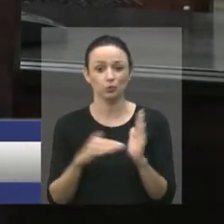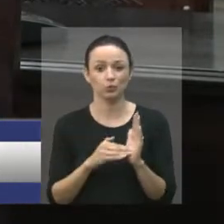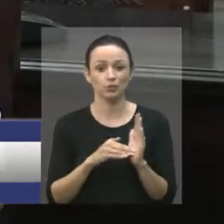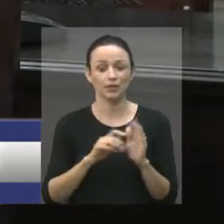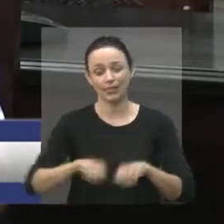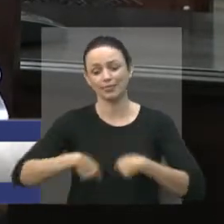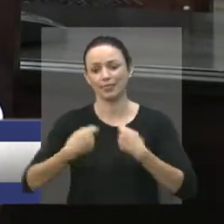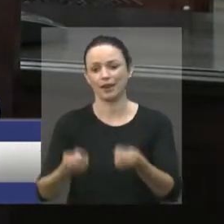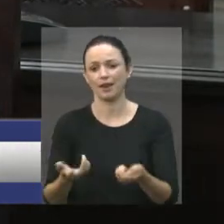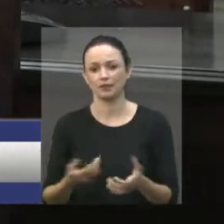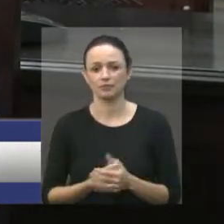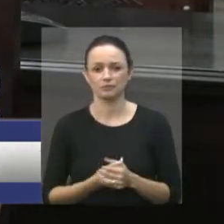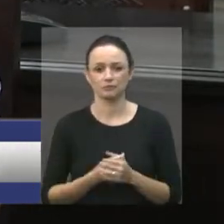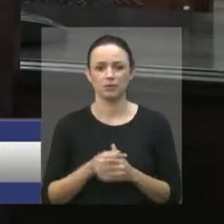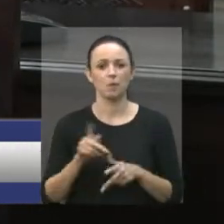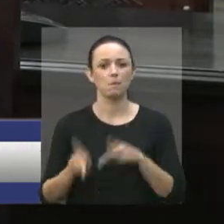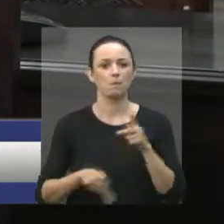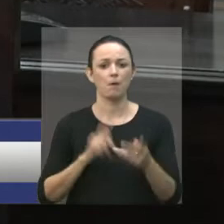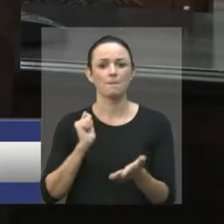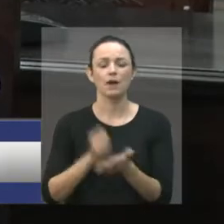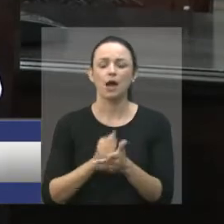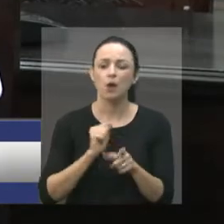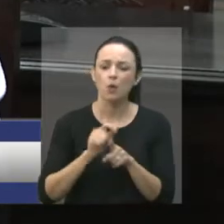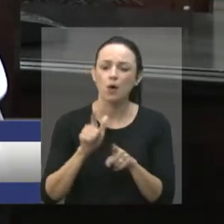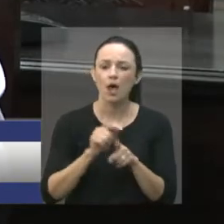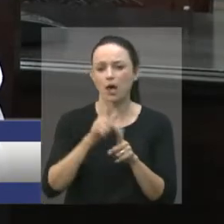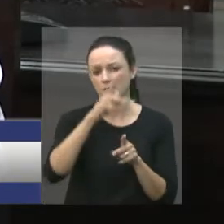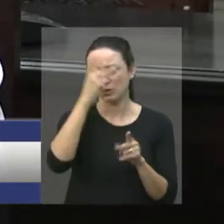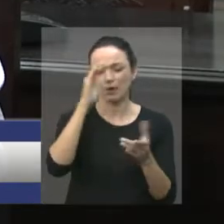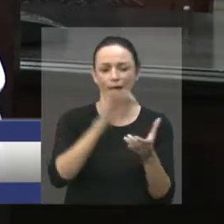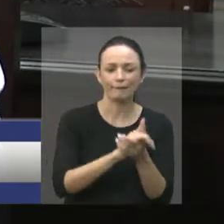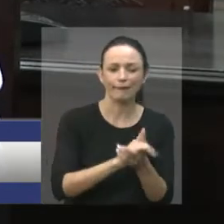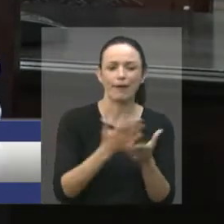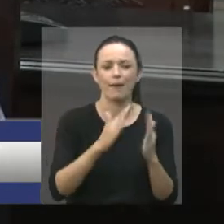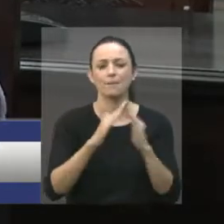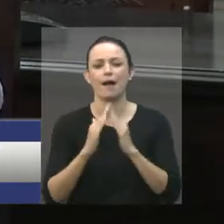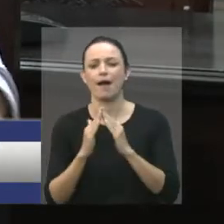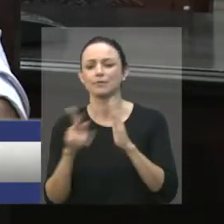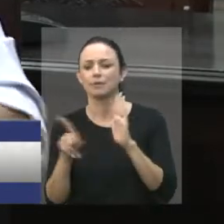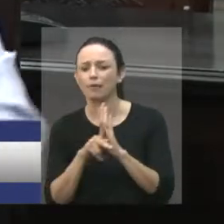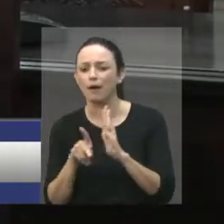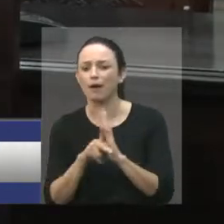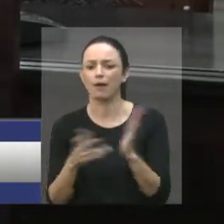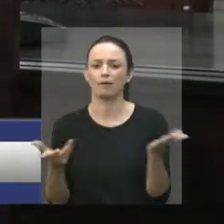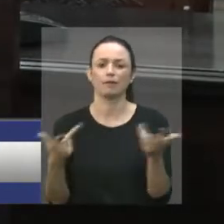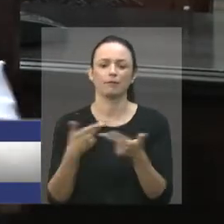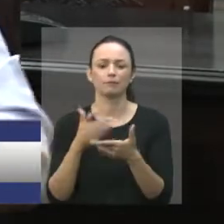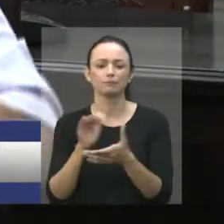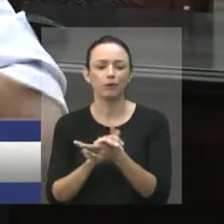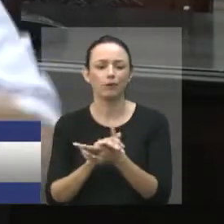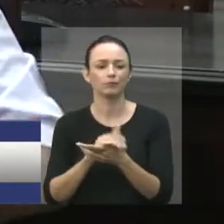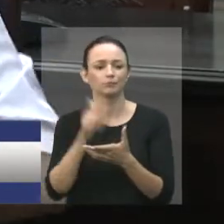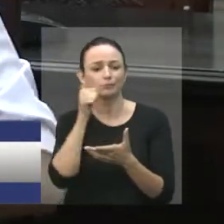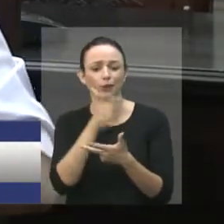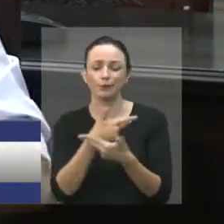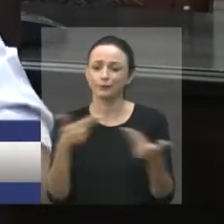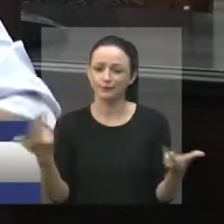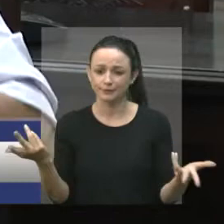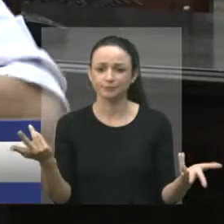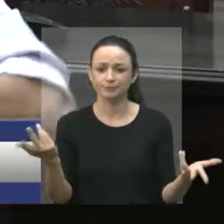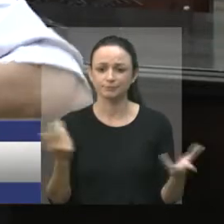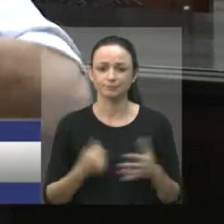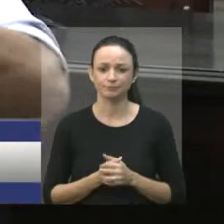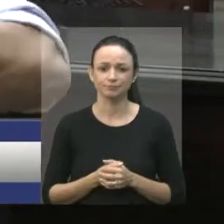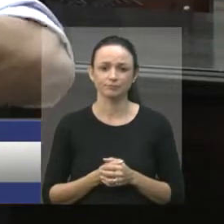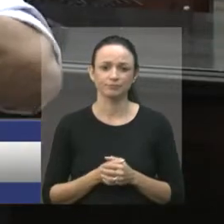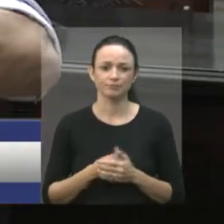poder entregar. O povo está pagando aluguel, o pessoal casando, querendo morar numa casa com a esposa, enfim,